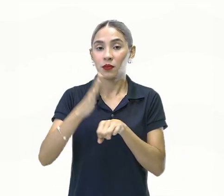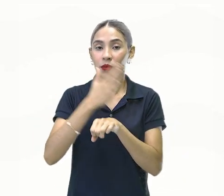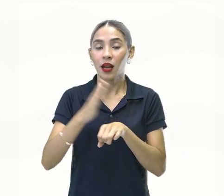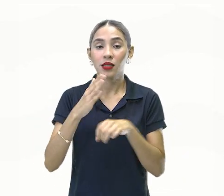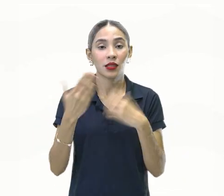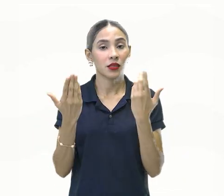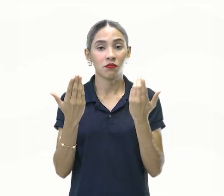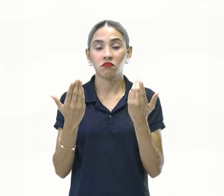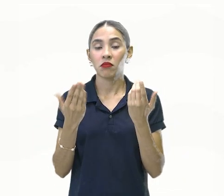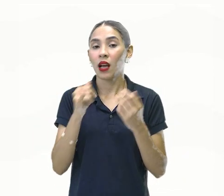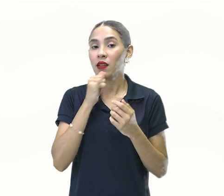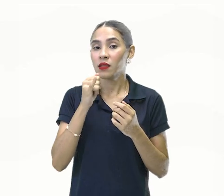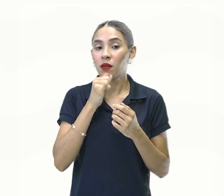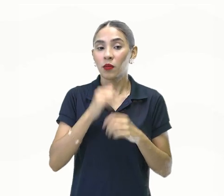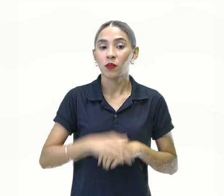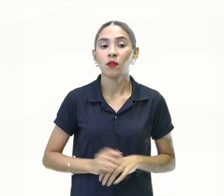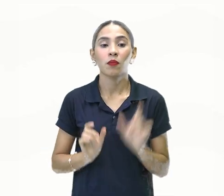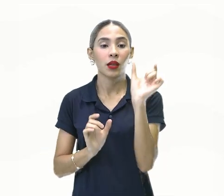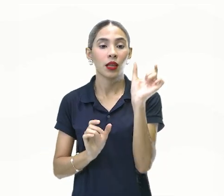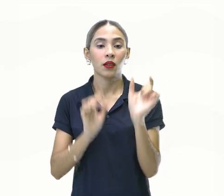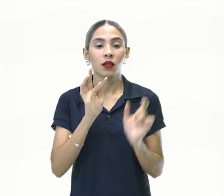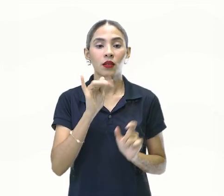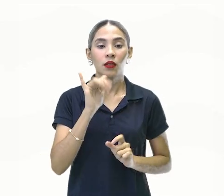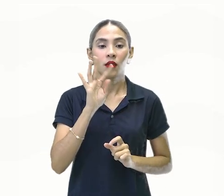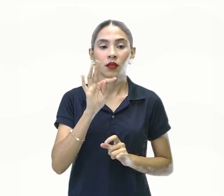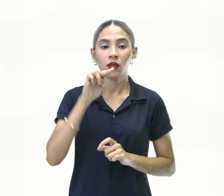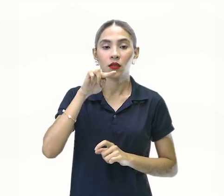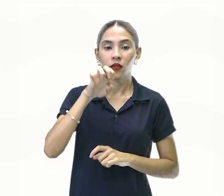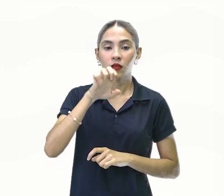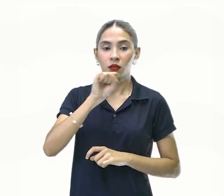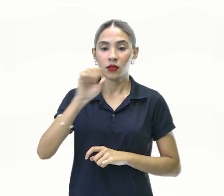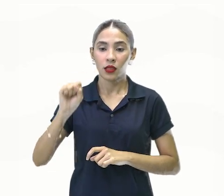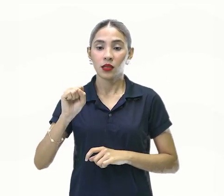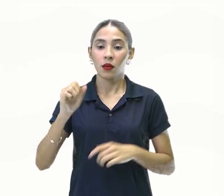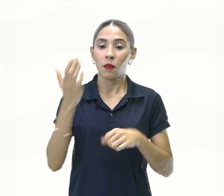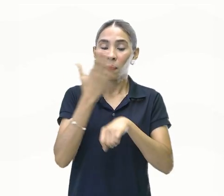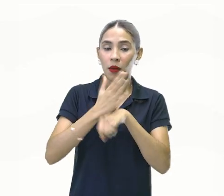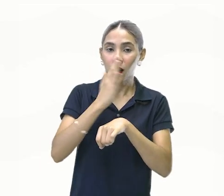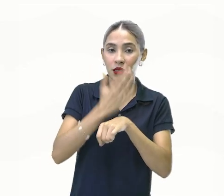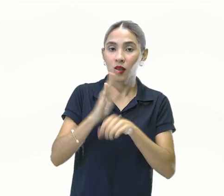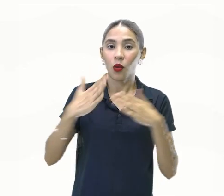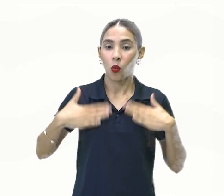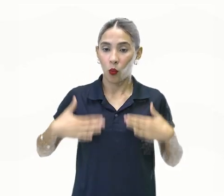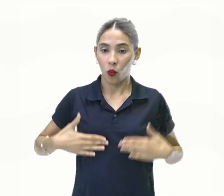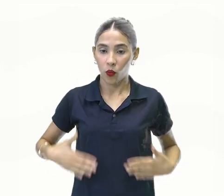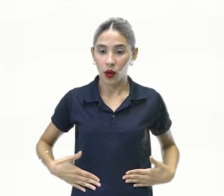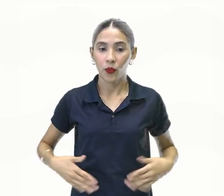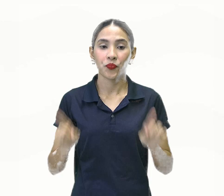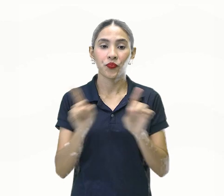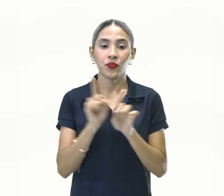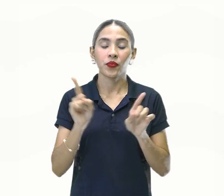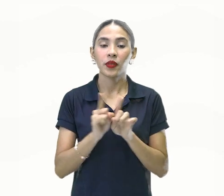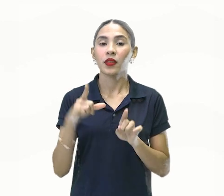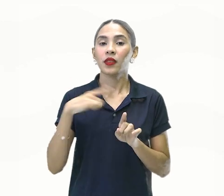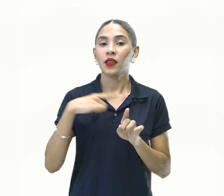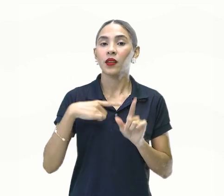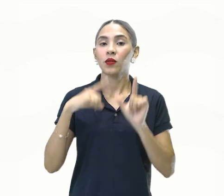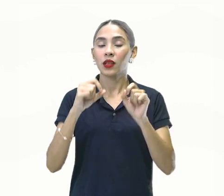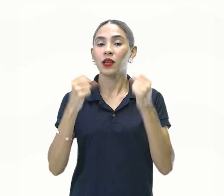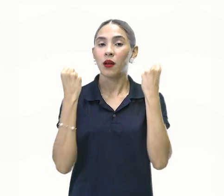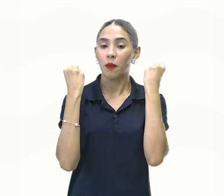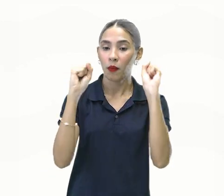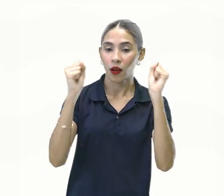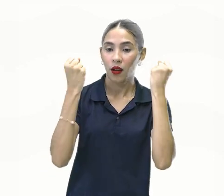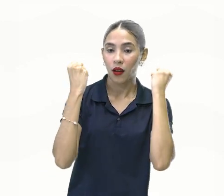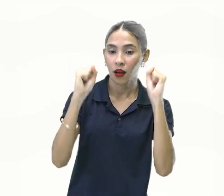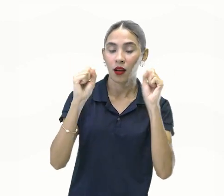de atividades físicas, né? Quando eu falo a palavra fitness, eu me refiro, então, às práticas corporais, dentro delas, exercícios